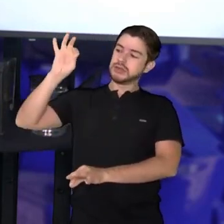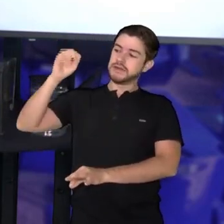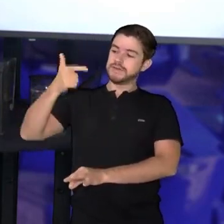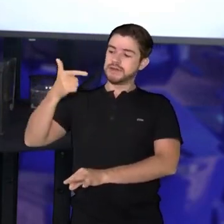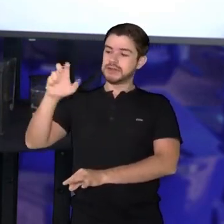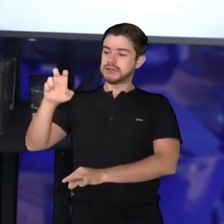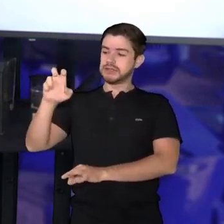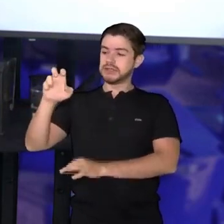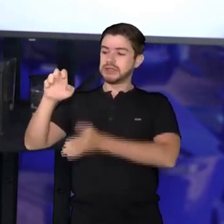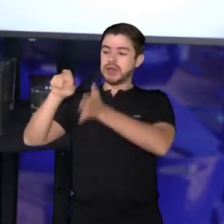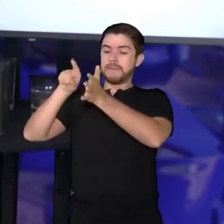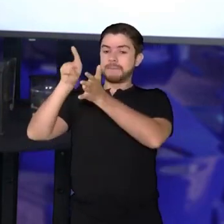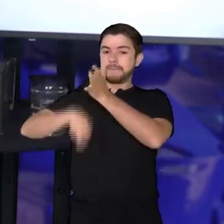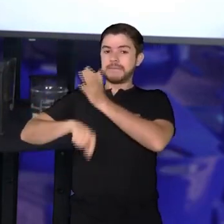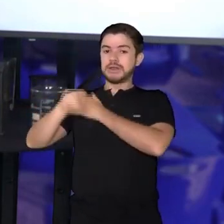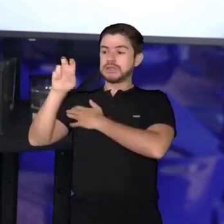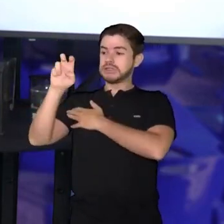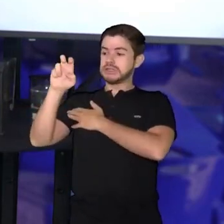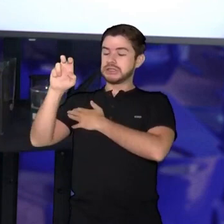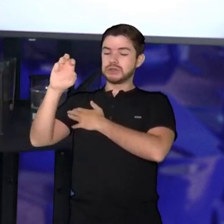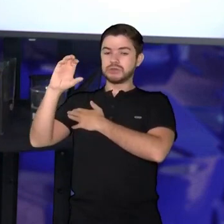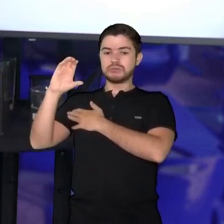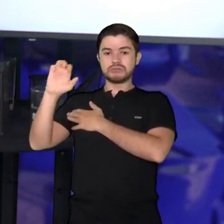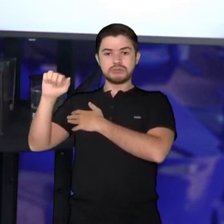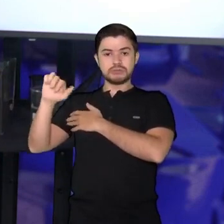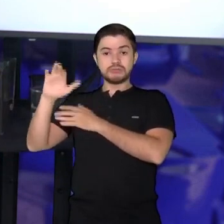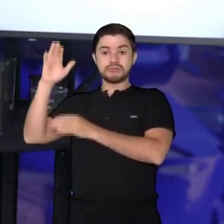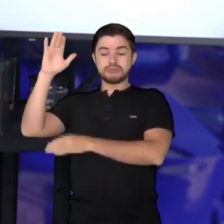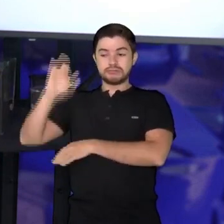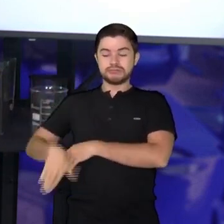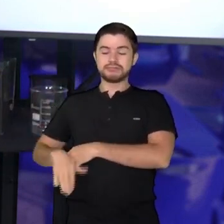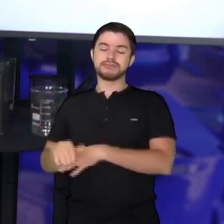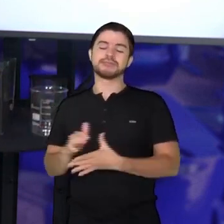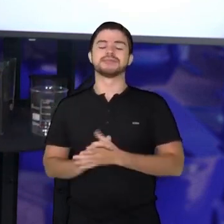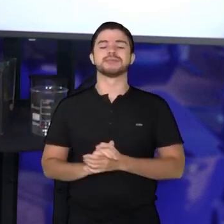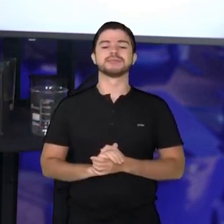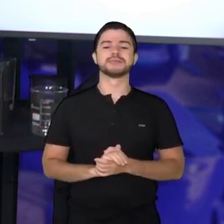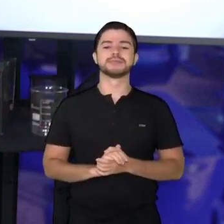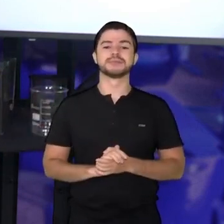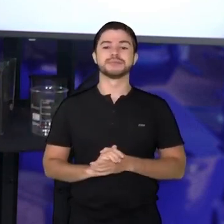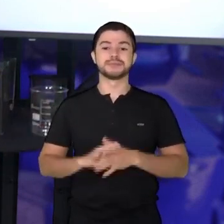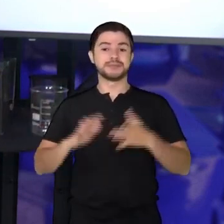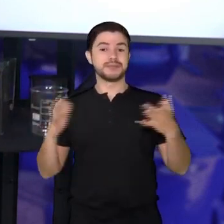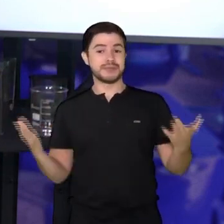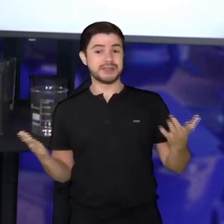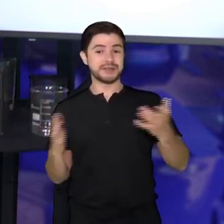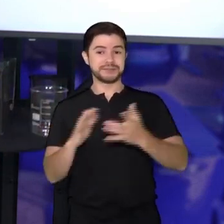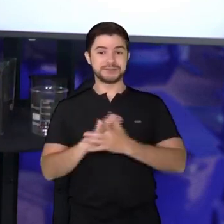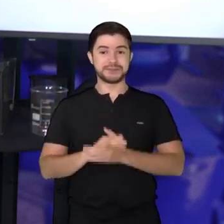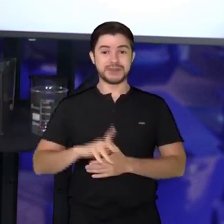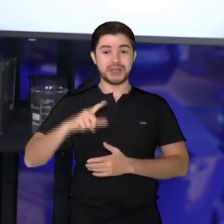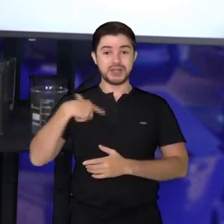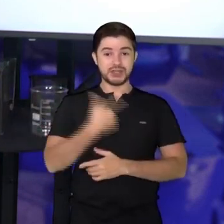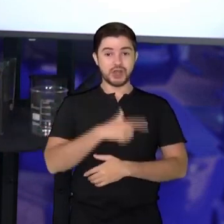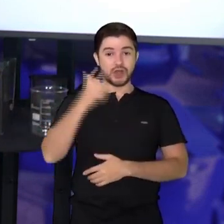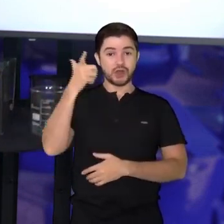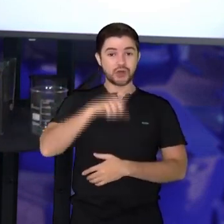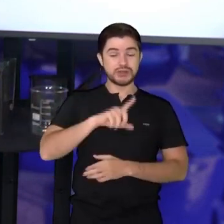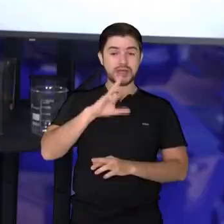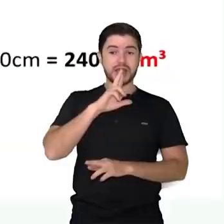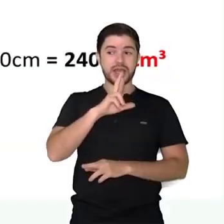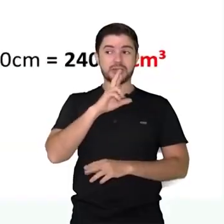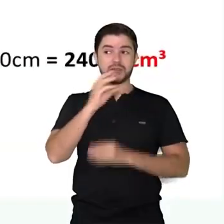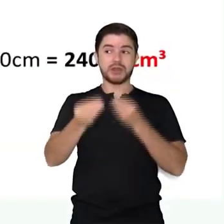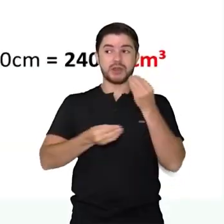subtraímos 5 centímetros, que é justamente essa diferença, tá certo? Fazendo isso, a gente chega na seguinte